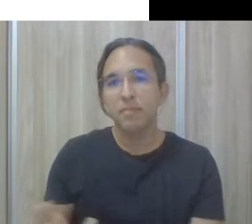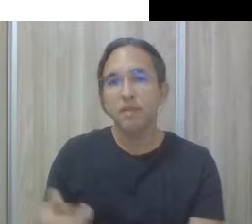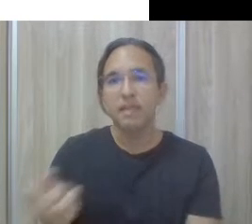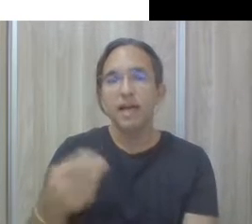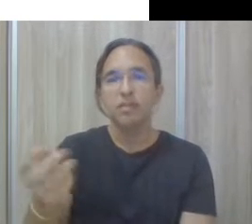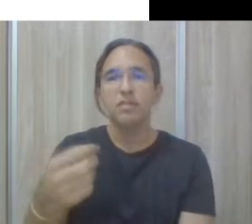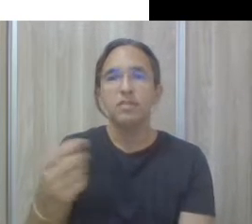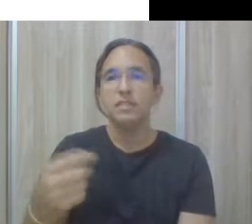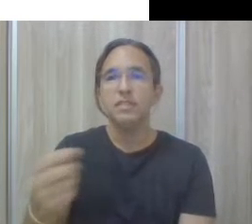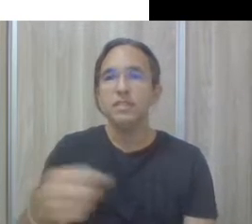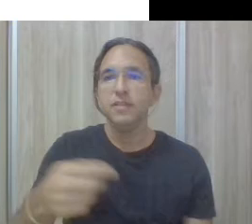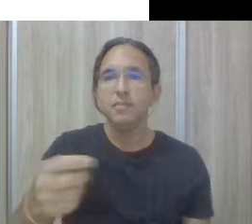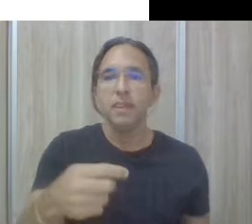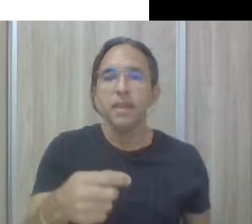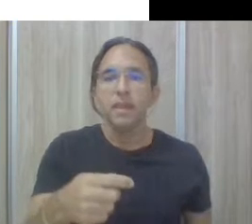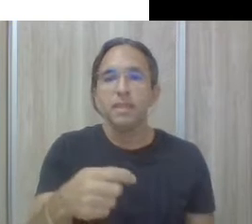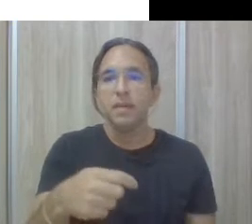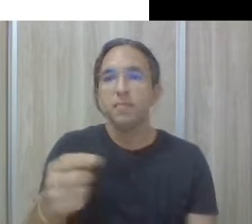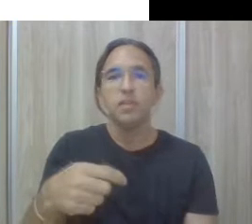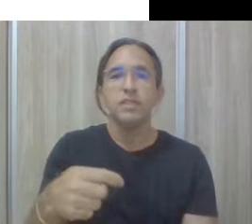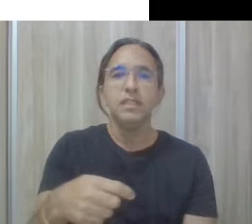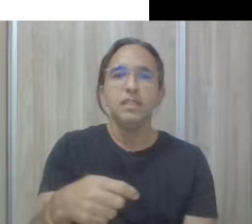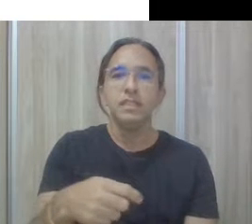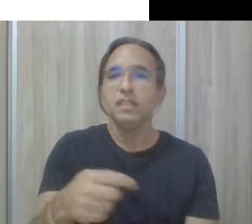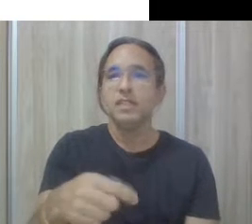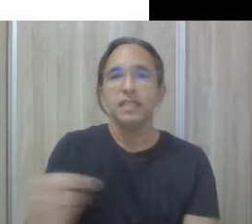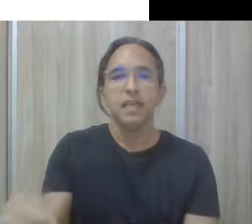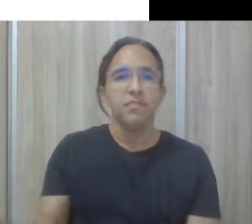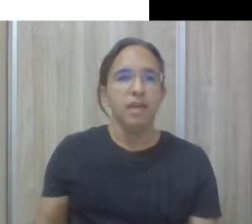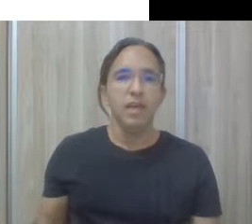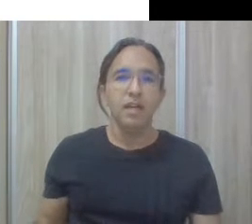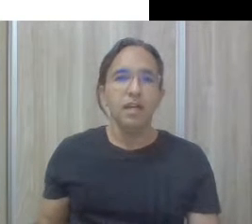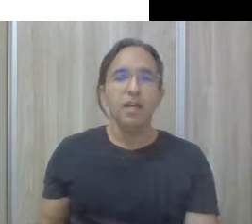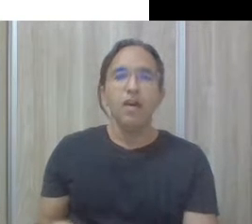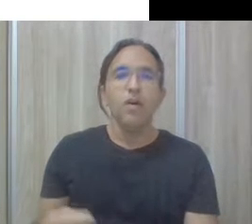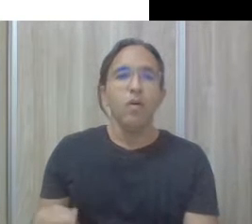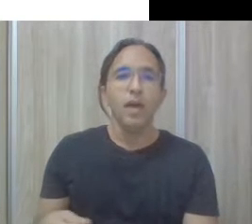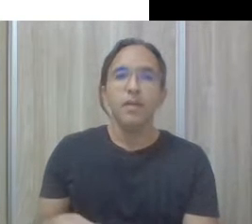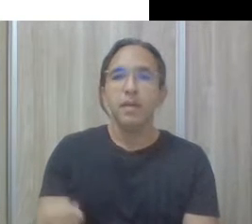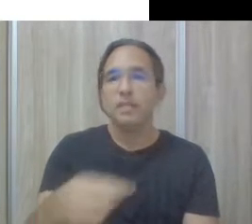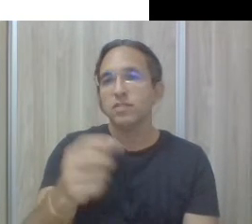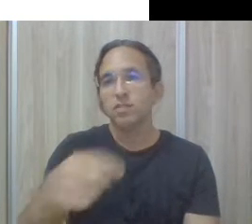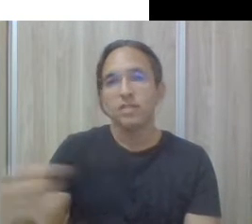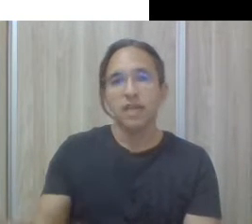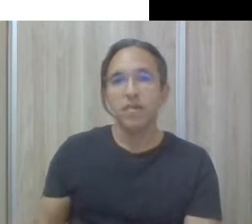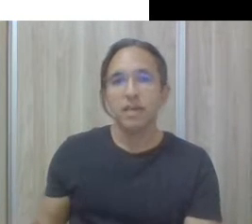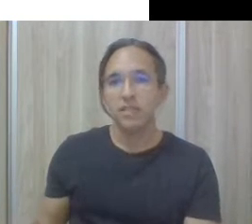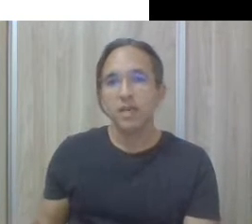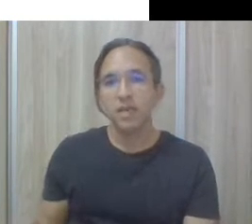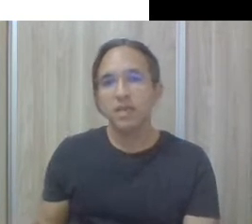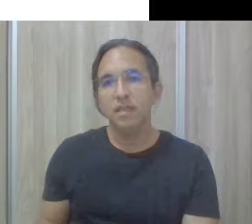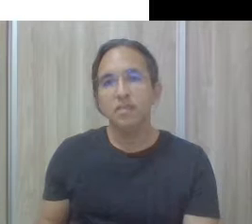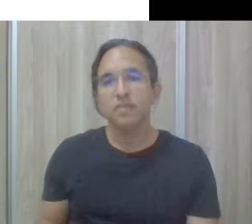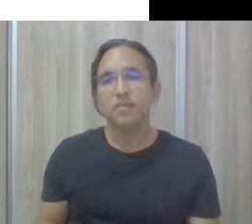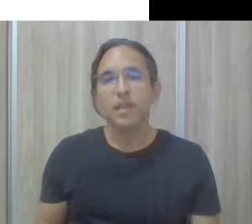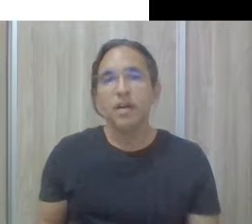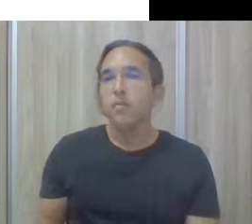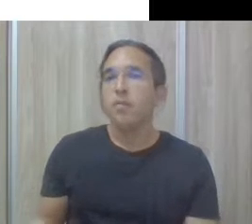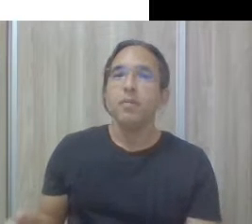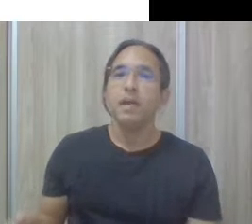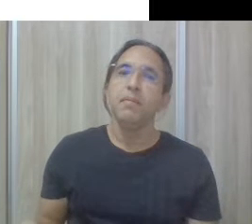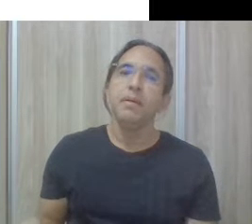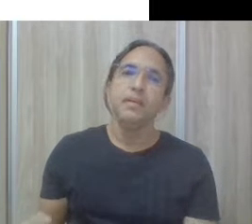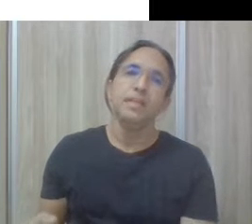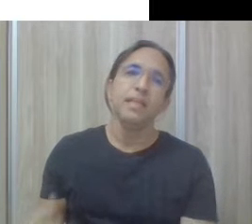meus lados, ele dá conta depois de descrever, ou ele mesmo raciocinar com relação a isso.